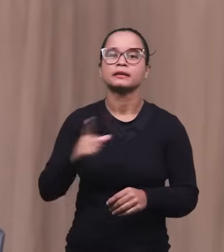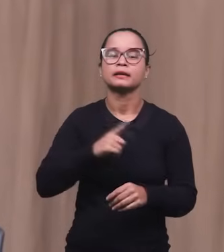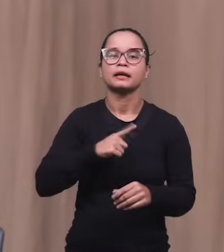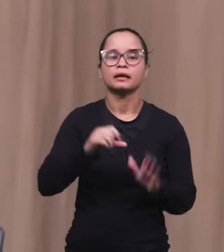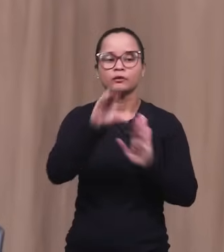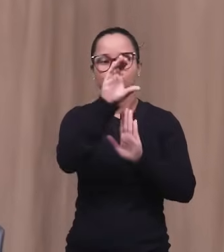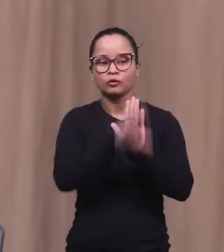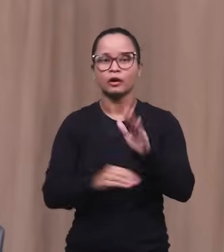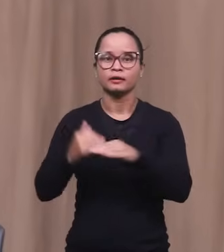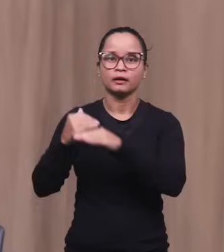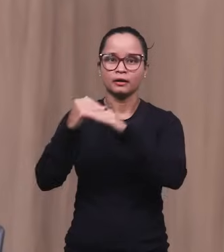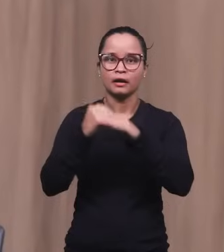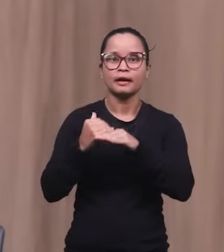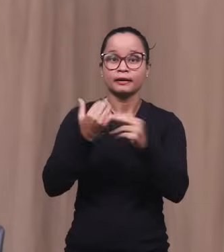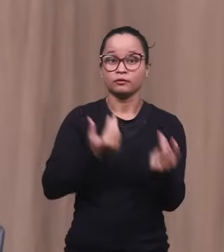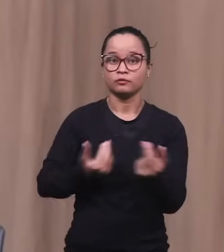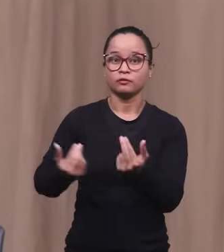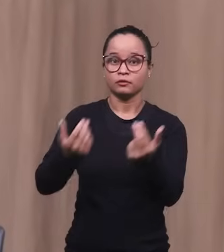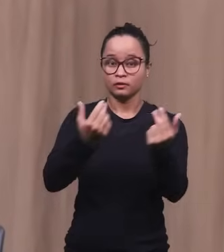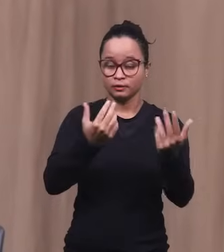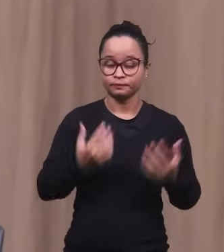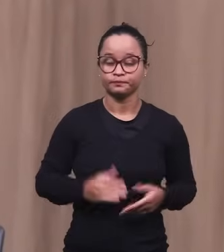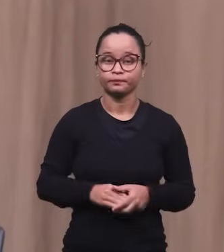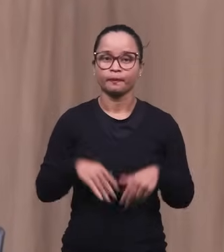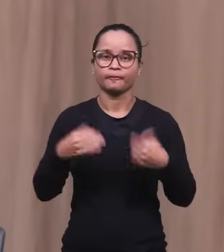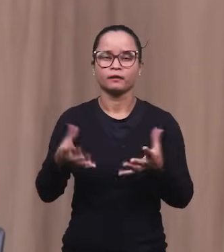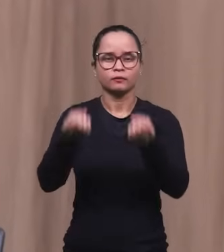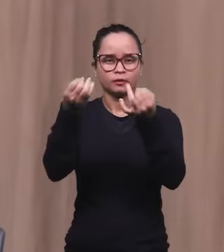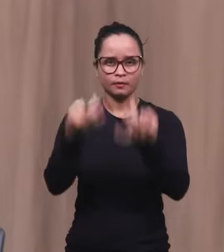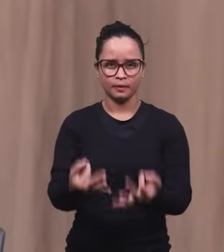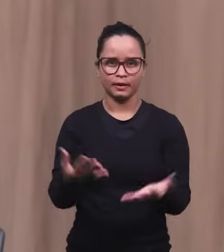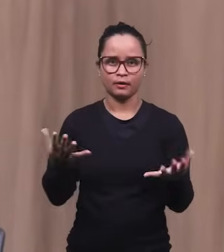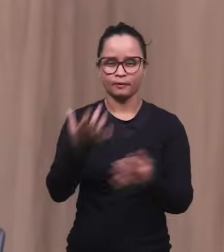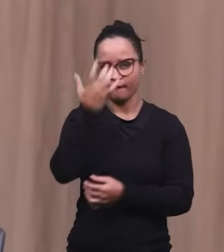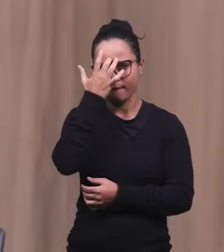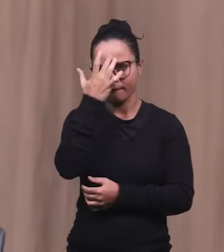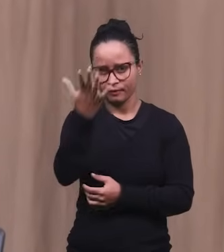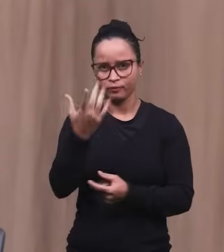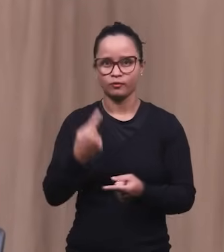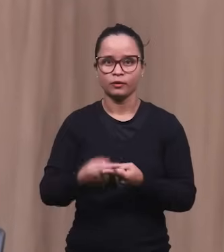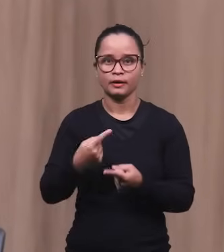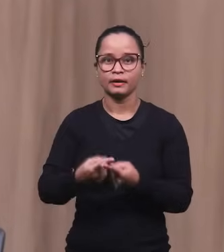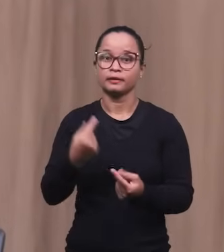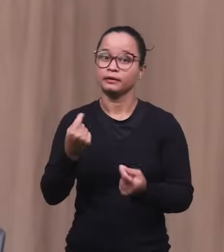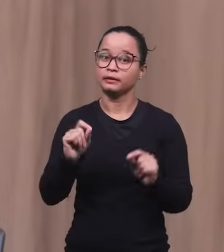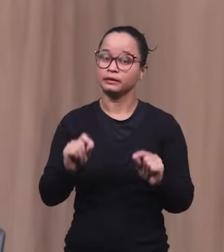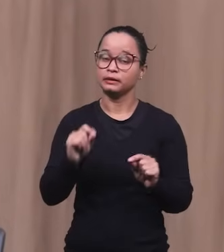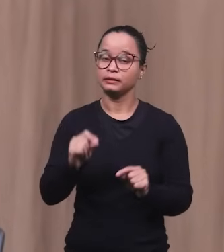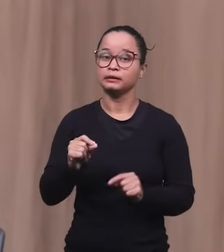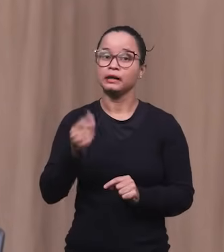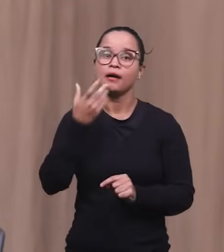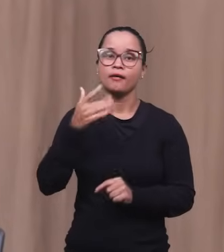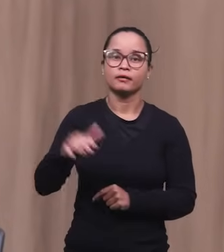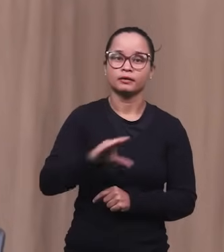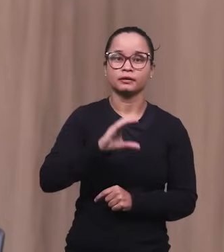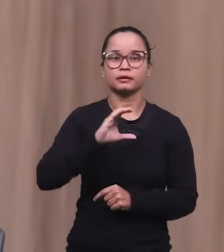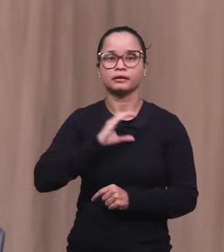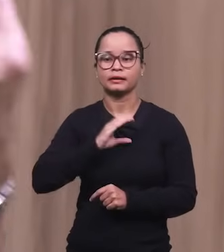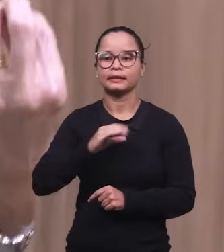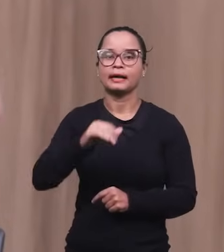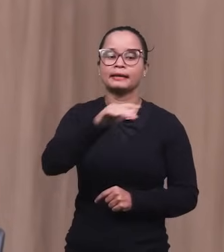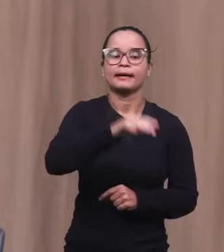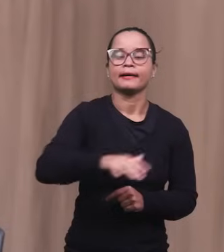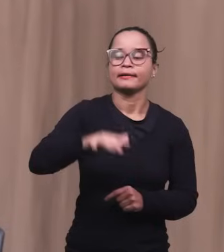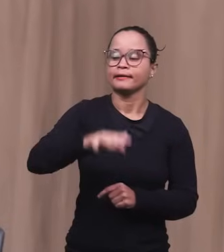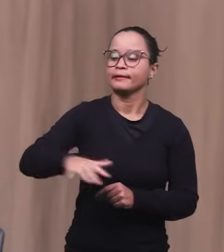componentes curriculares em comum. Eu vou explicar em breve para ficar mais fácil. Mas quando a criança está no infantil, é trabalhado